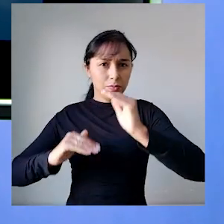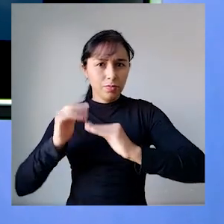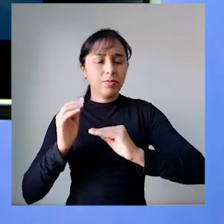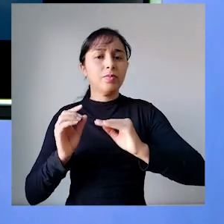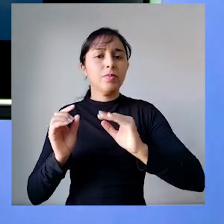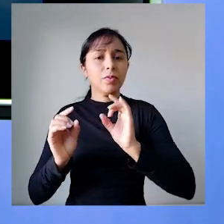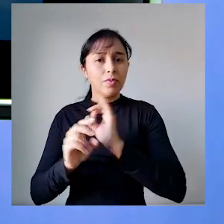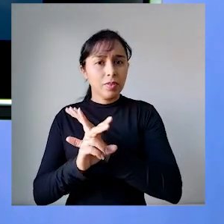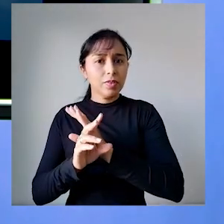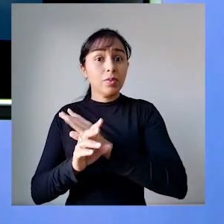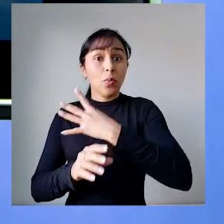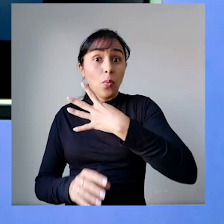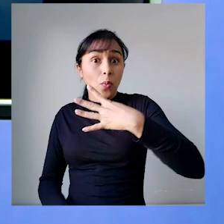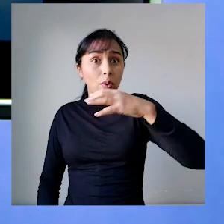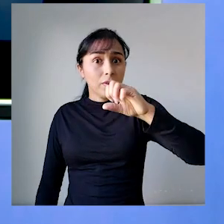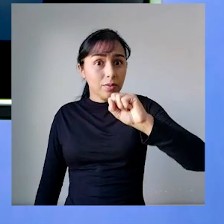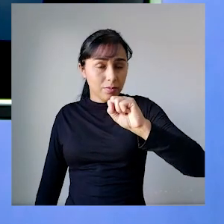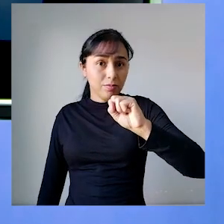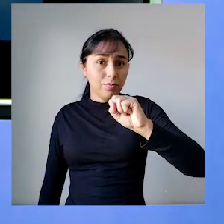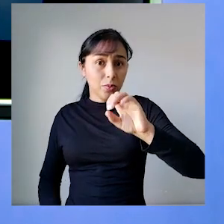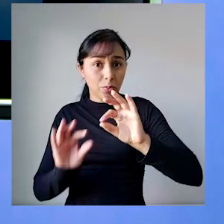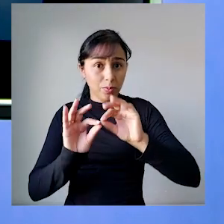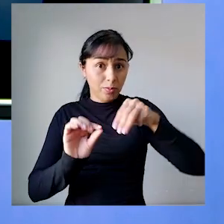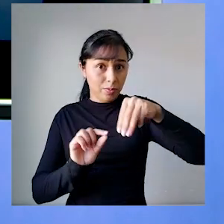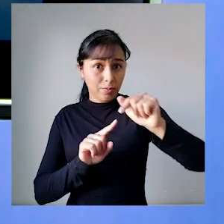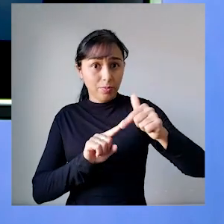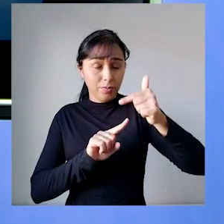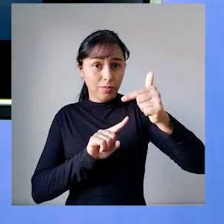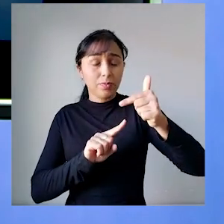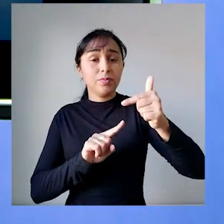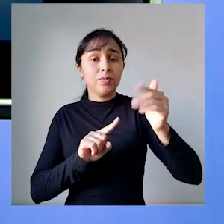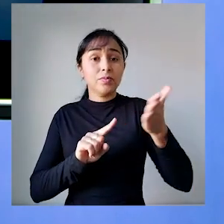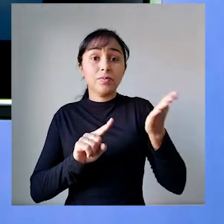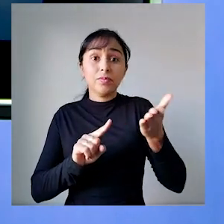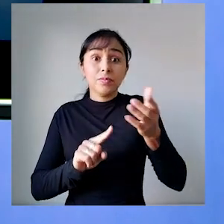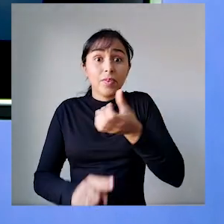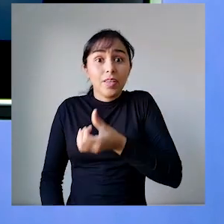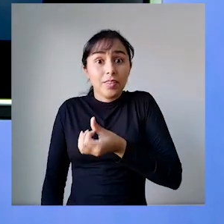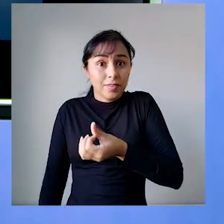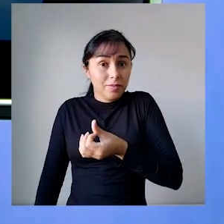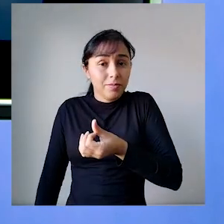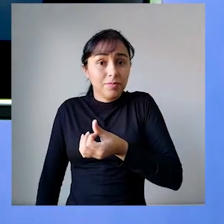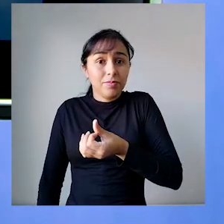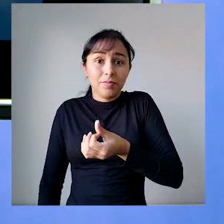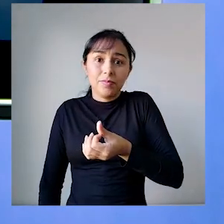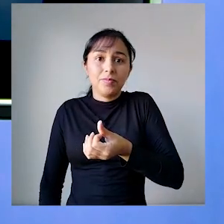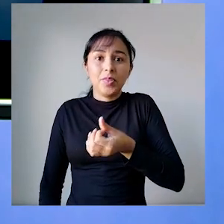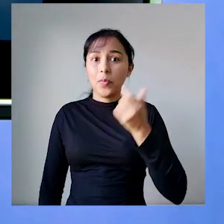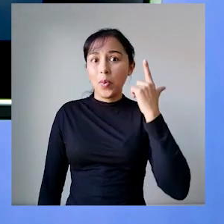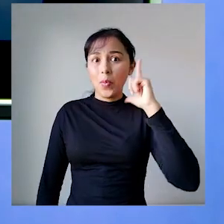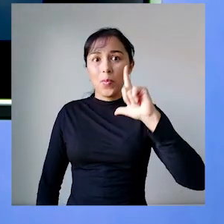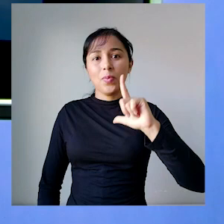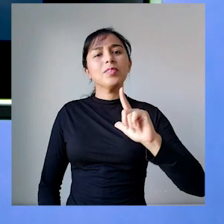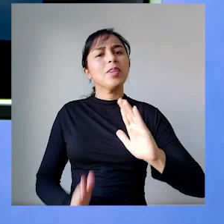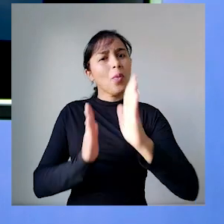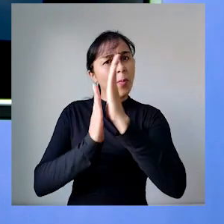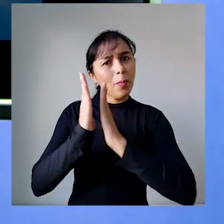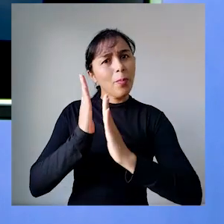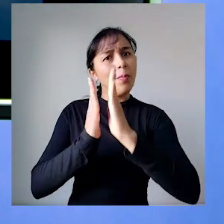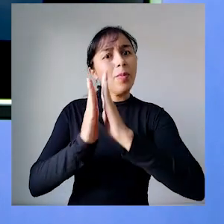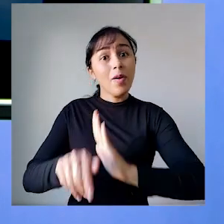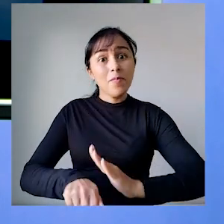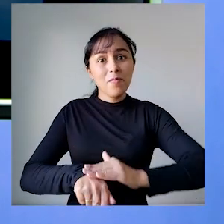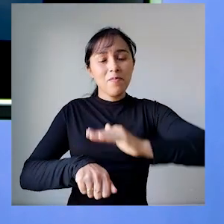metros quadrados, se agora eu tenho 6, lógico que eu vou conseguir fazer mais reboco. Então, se eu vou conseguir